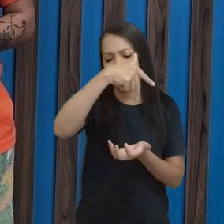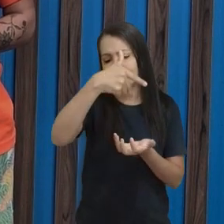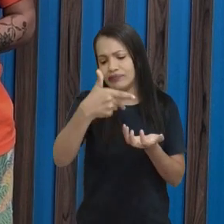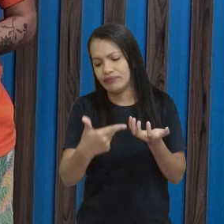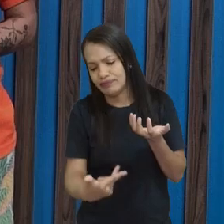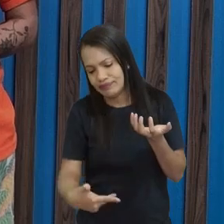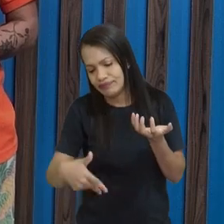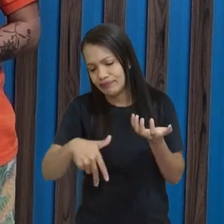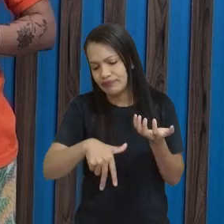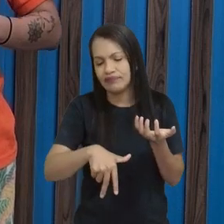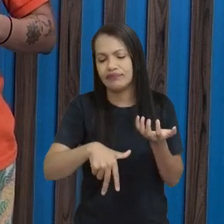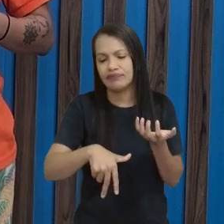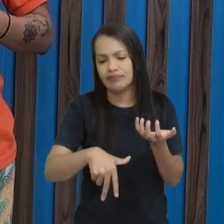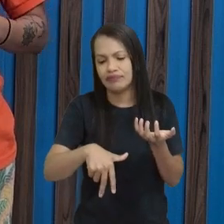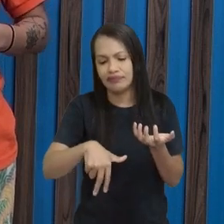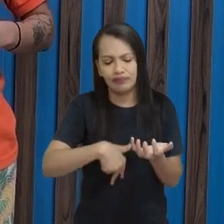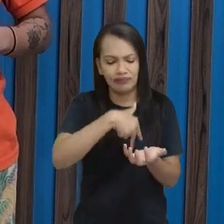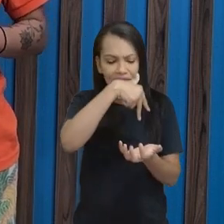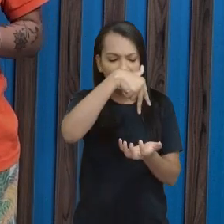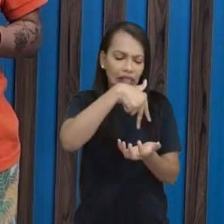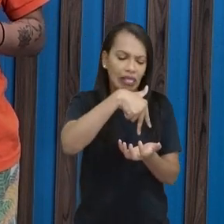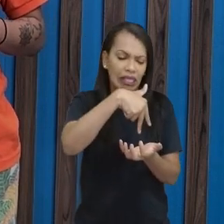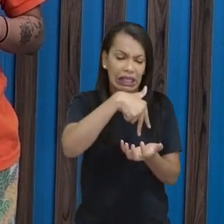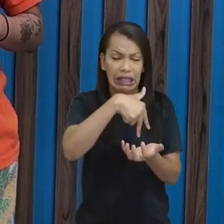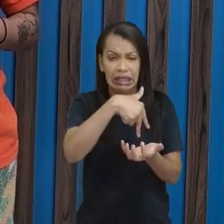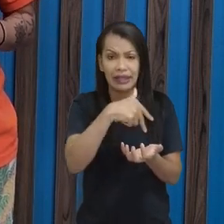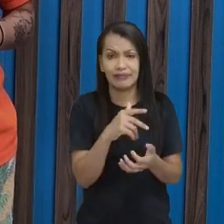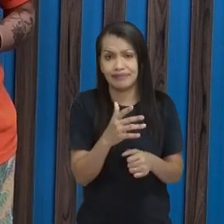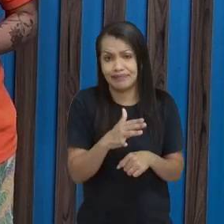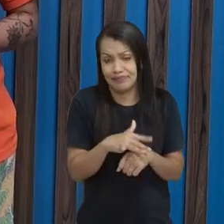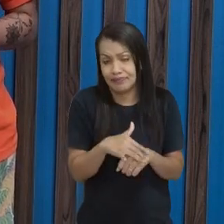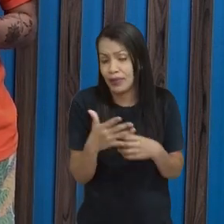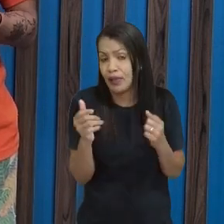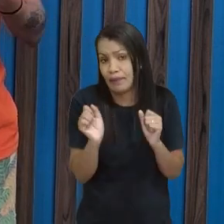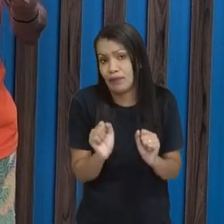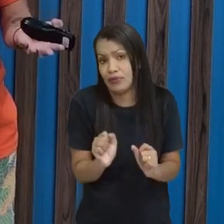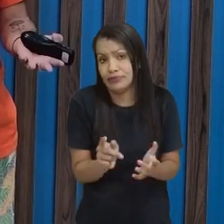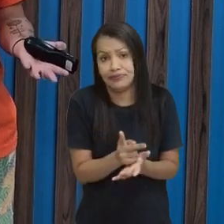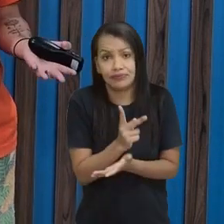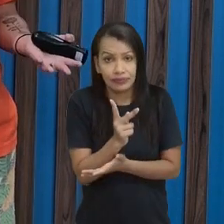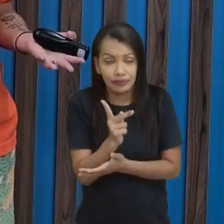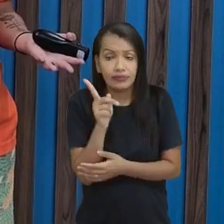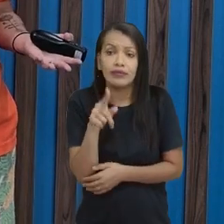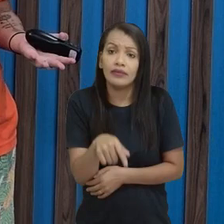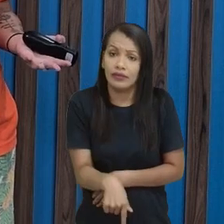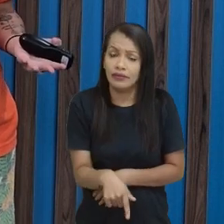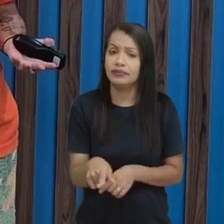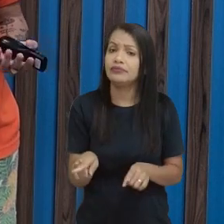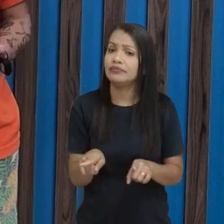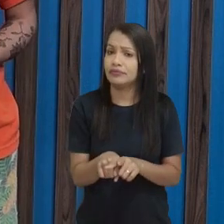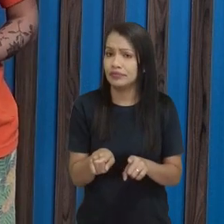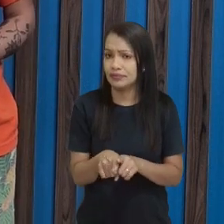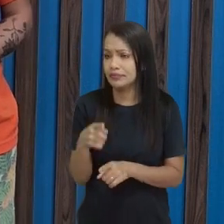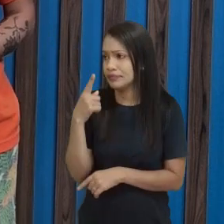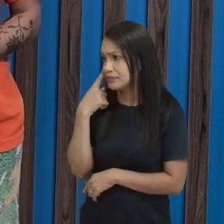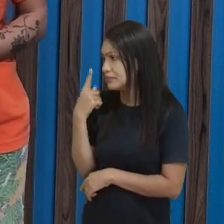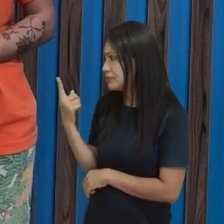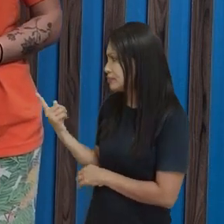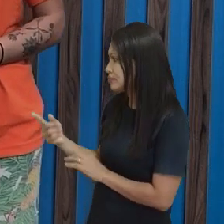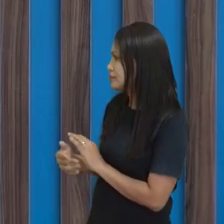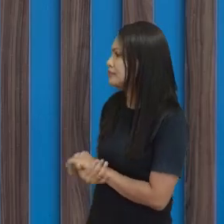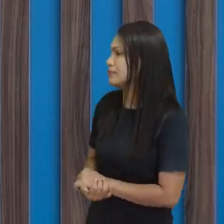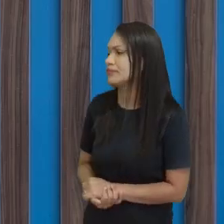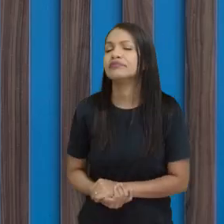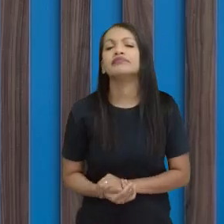gente lança os nossos resíduos, né, ao céu aberto, isso pode ir até o rio, né? Essa questão de